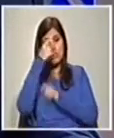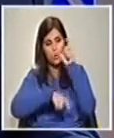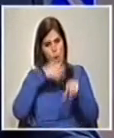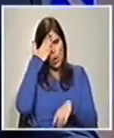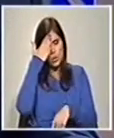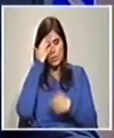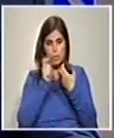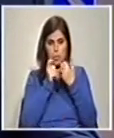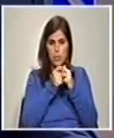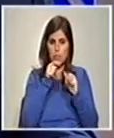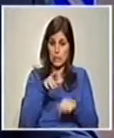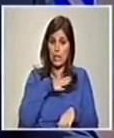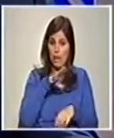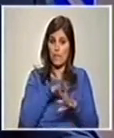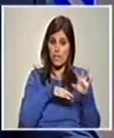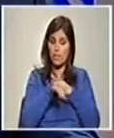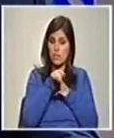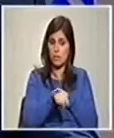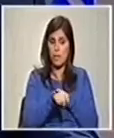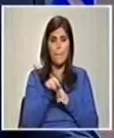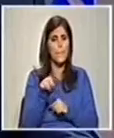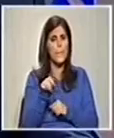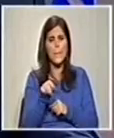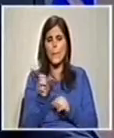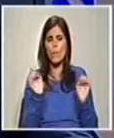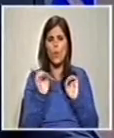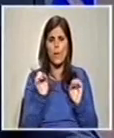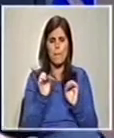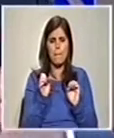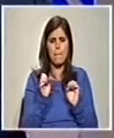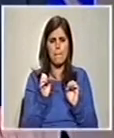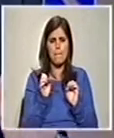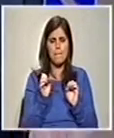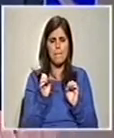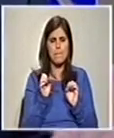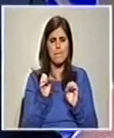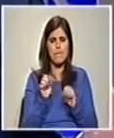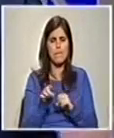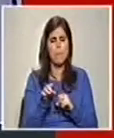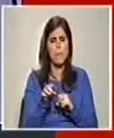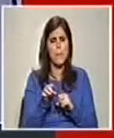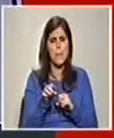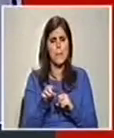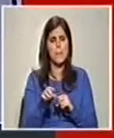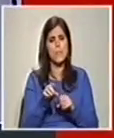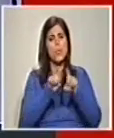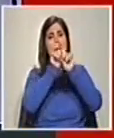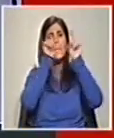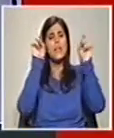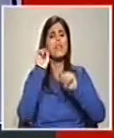e querem fazer isso. E, portanto, isso não é nunca, digamos isso, assim, isso transformado numa opção. Numa empresa ou num banco,